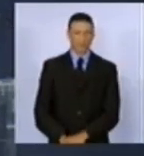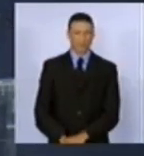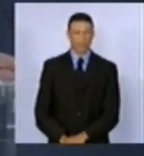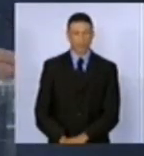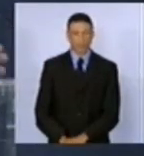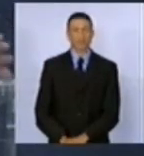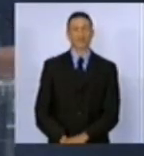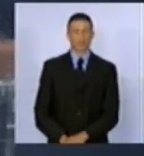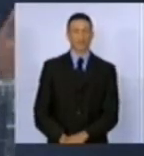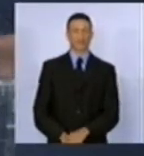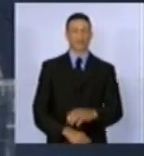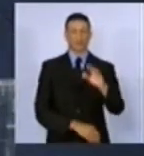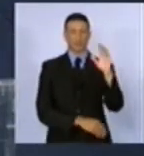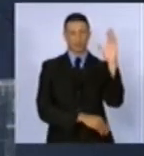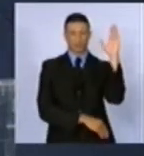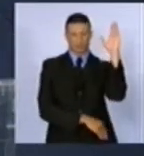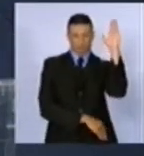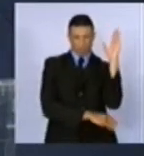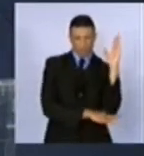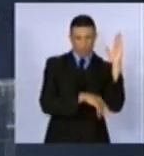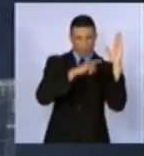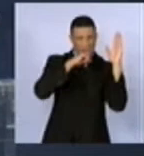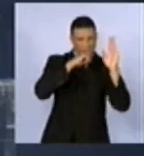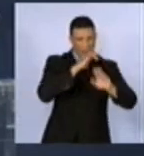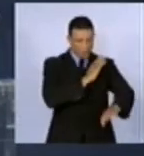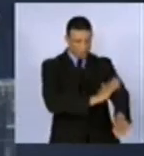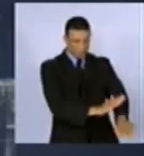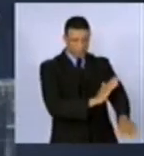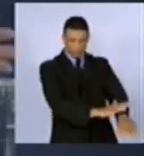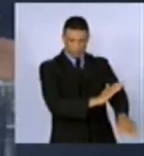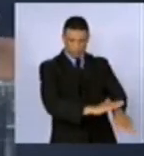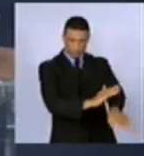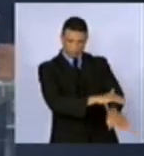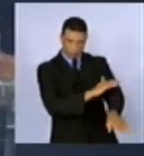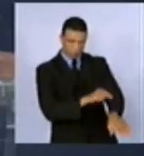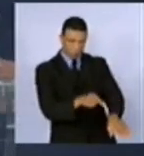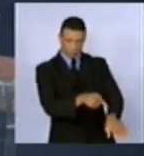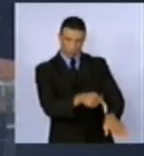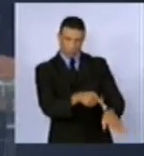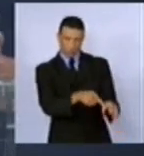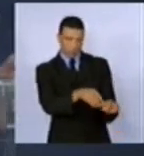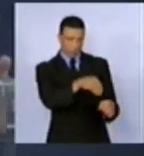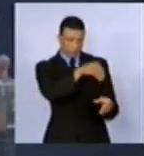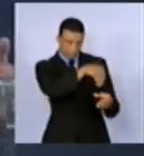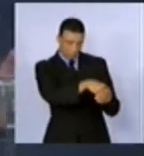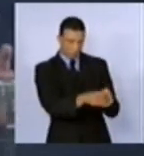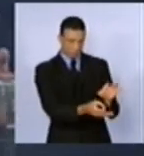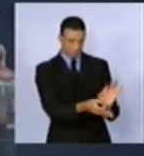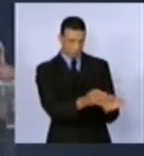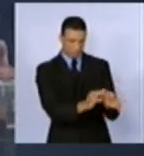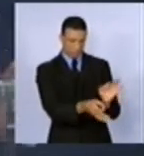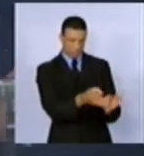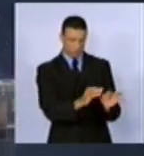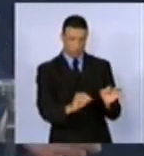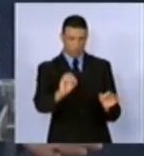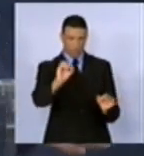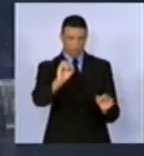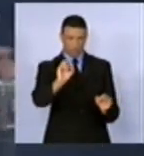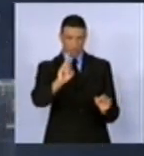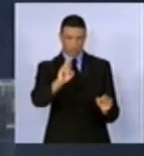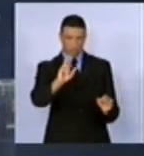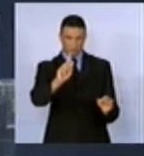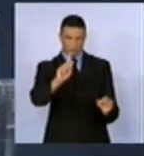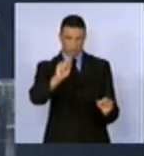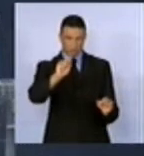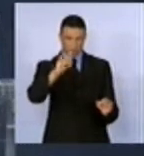a cana-de-açúcar Como de resto outras plantas é composta de moléculas orgânicas orgânicas por sua